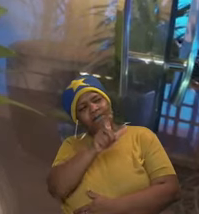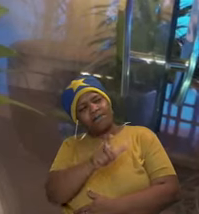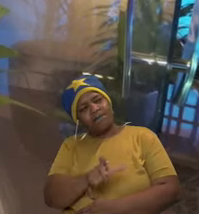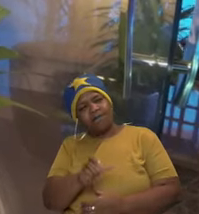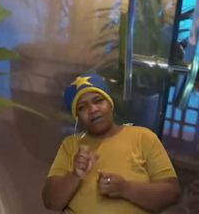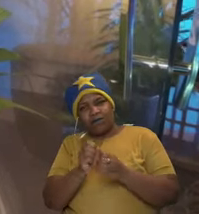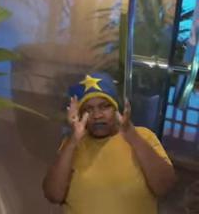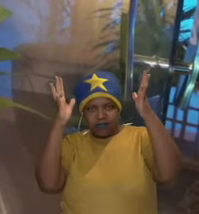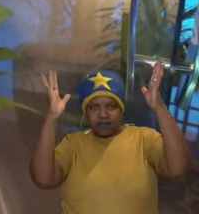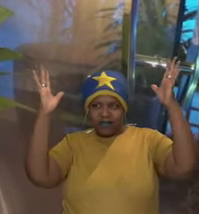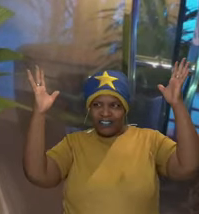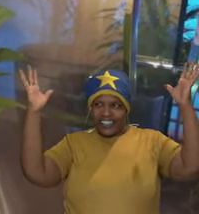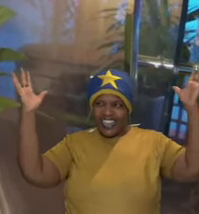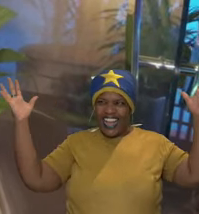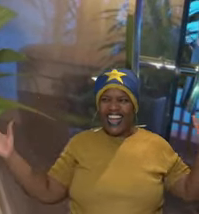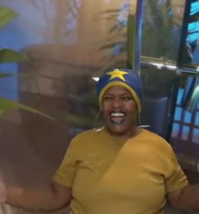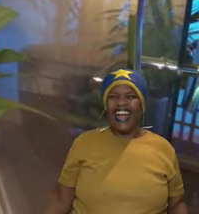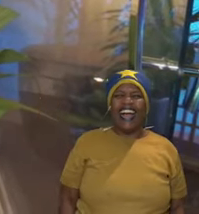Explodi logo.